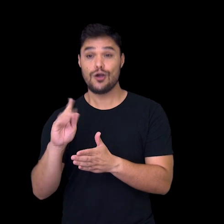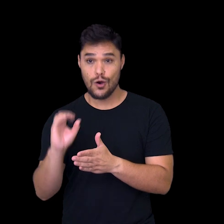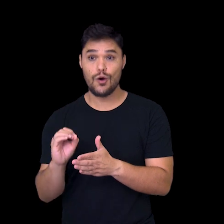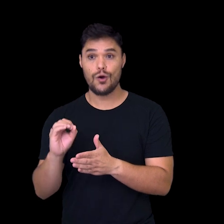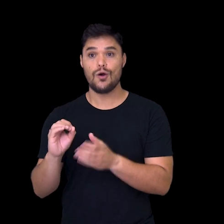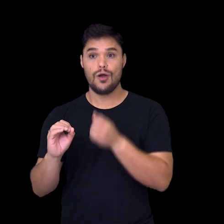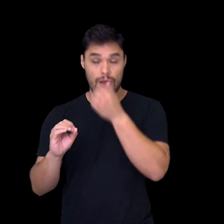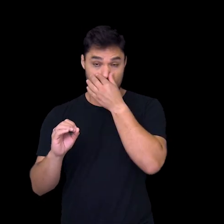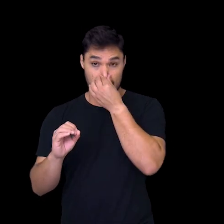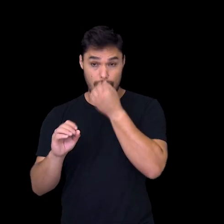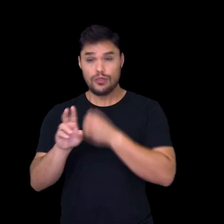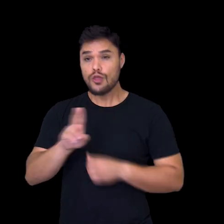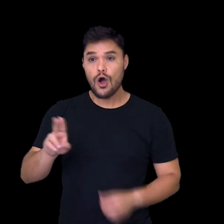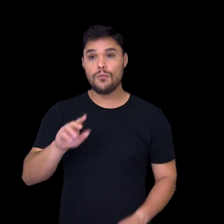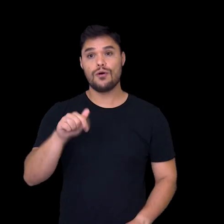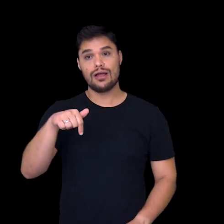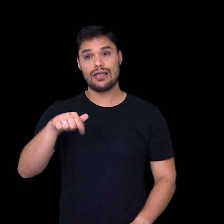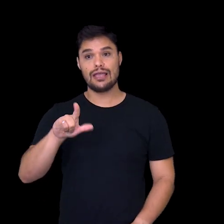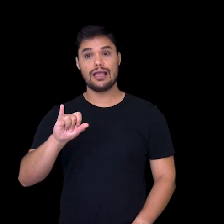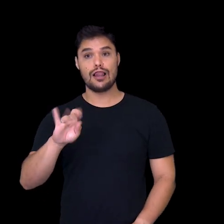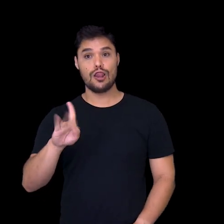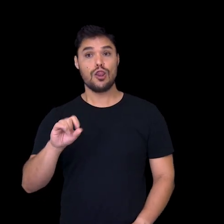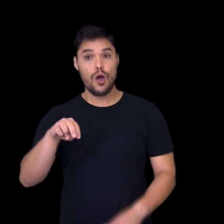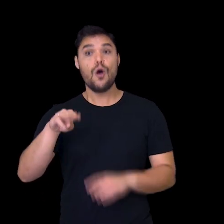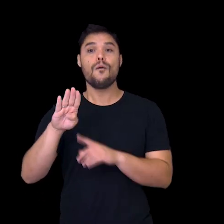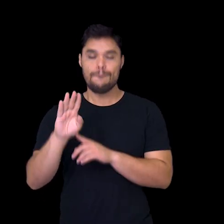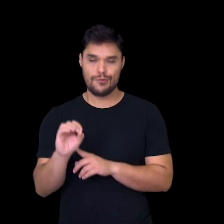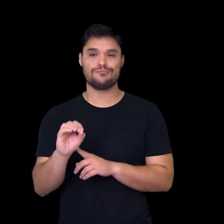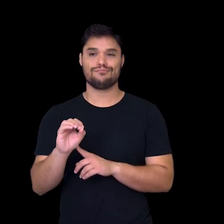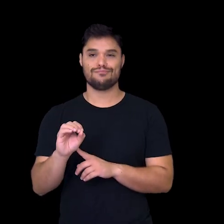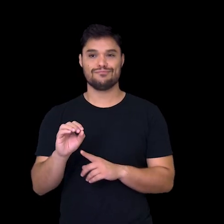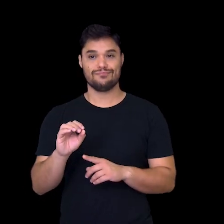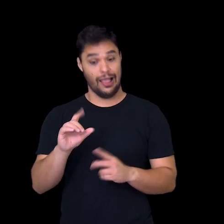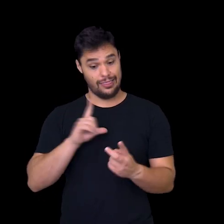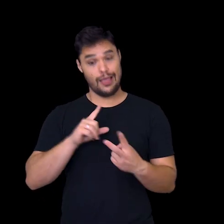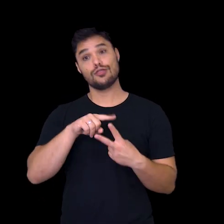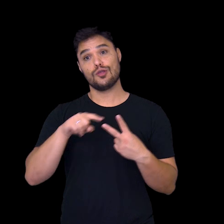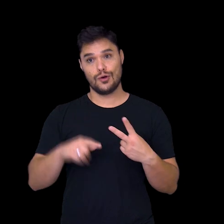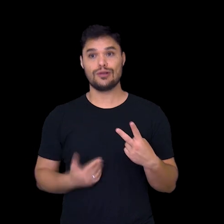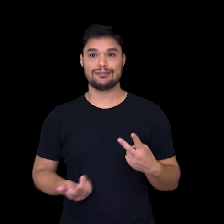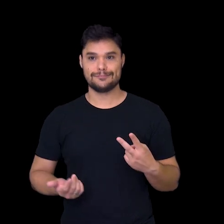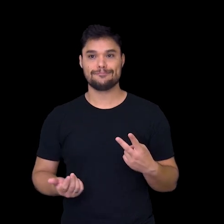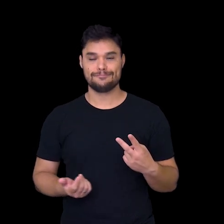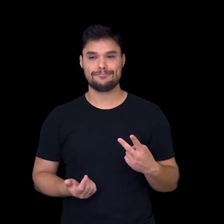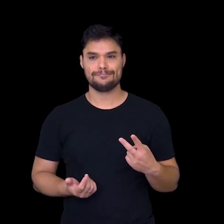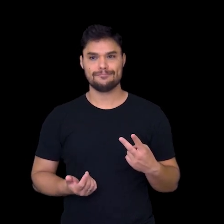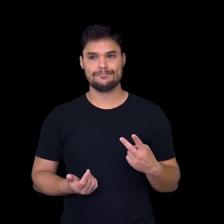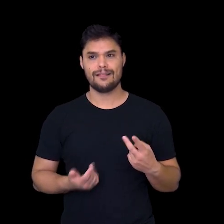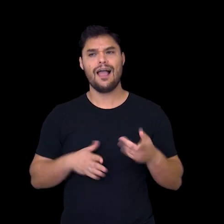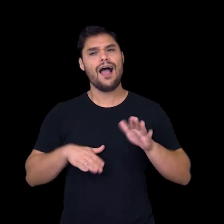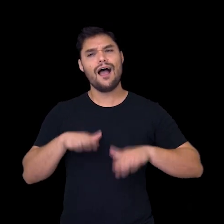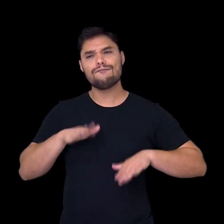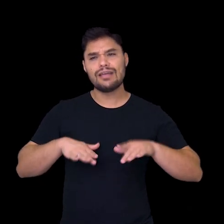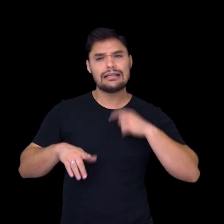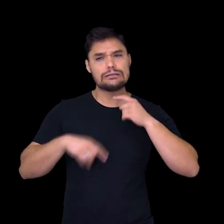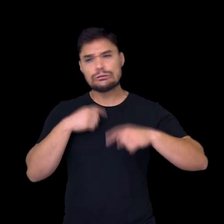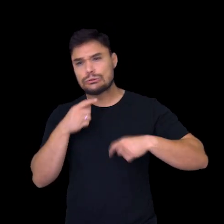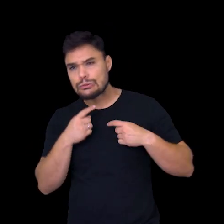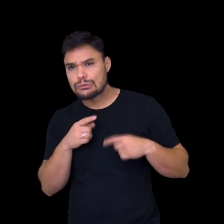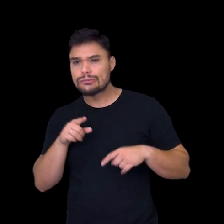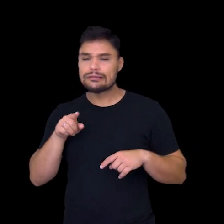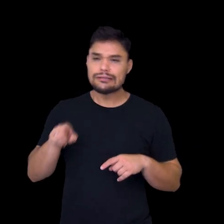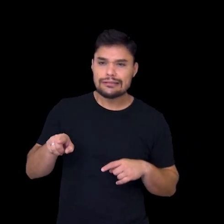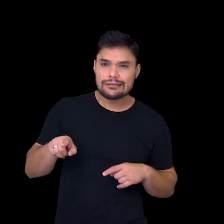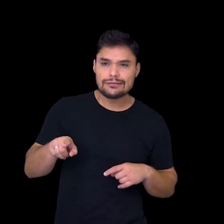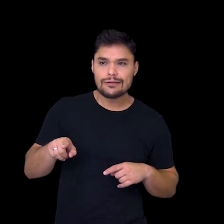Um córrego e um riacho chamado Quilombo. Exatamente, Quilombo, Tem muita dúvida com relação